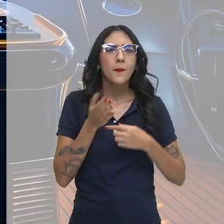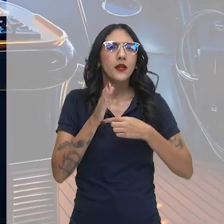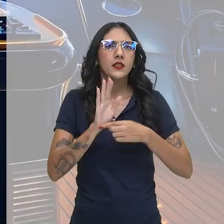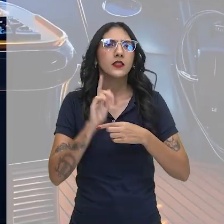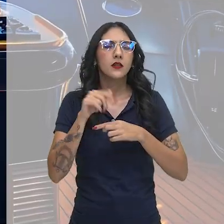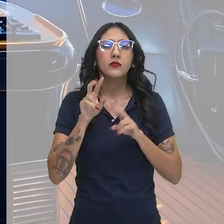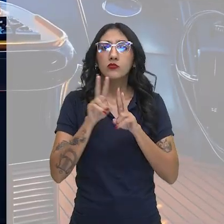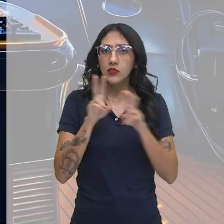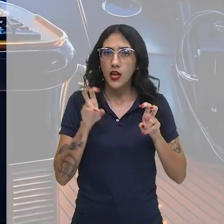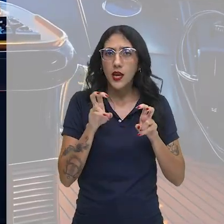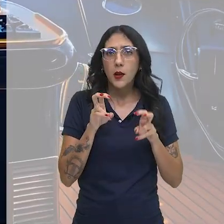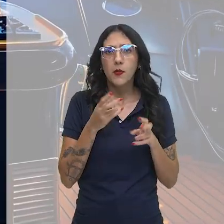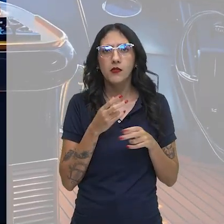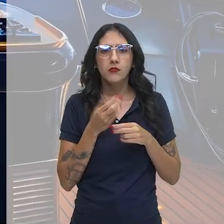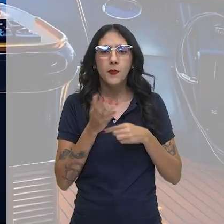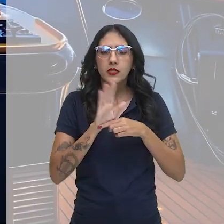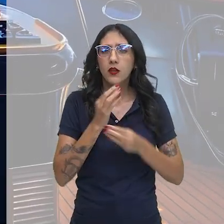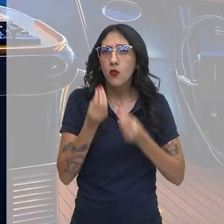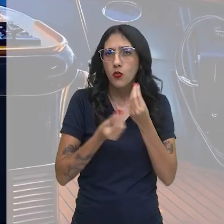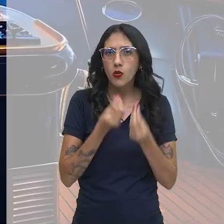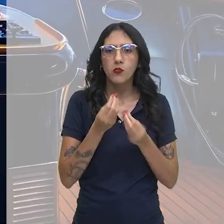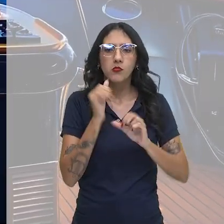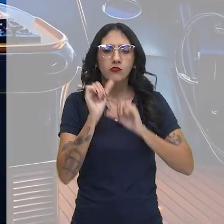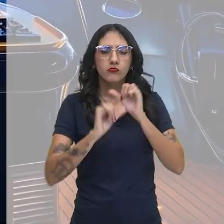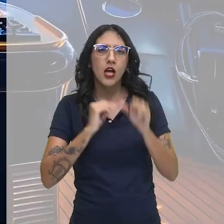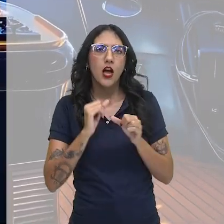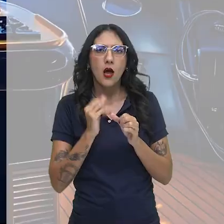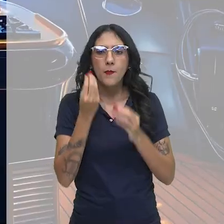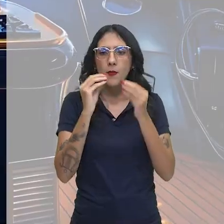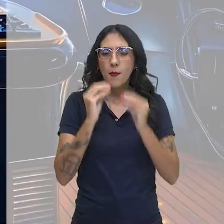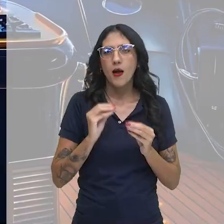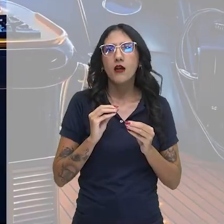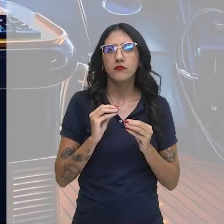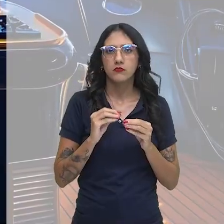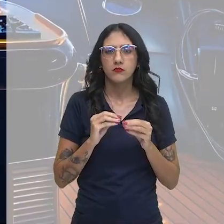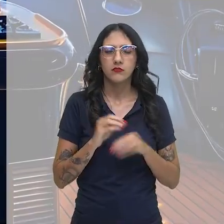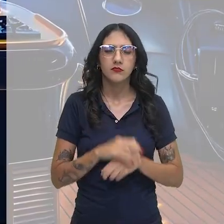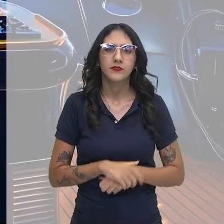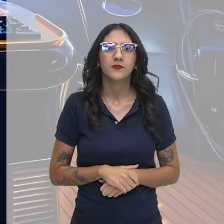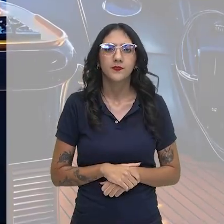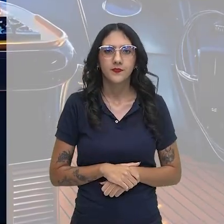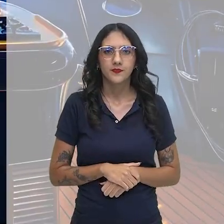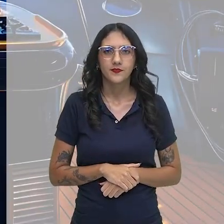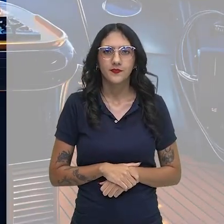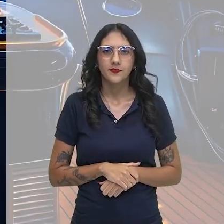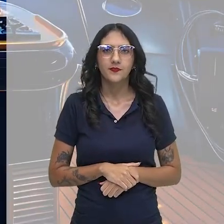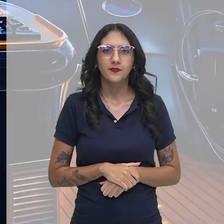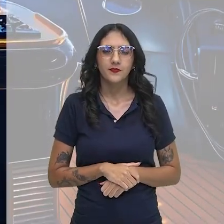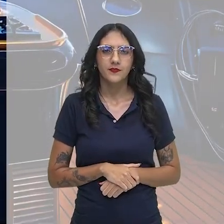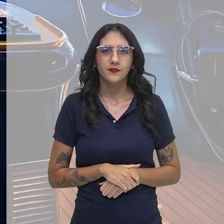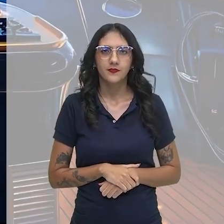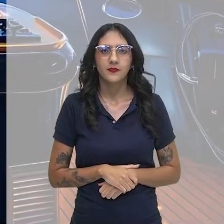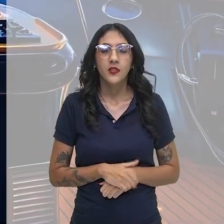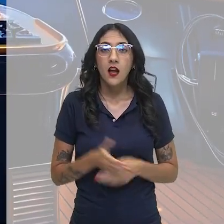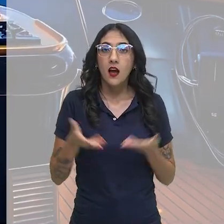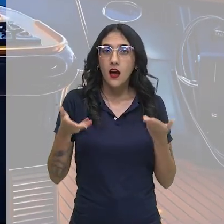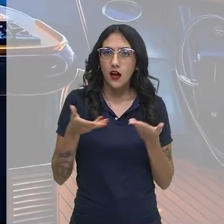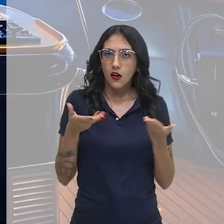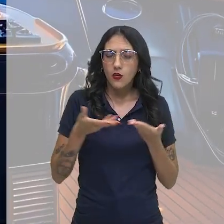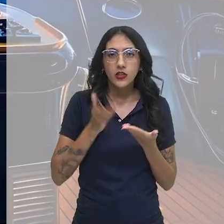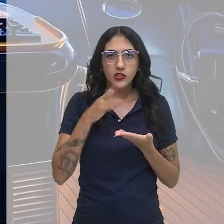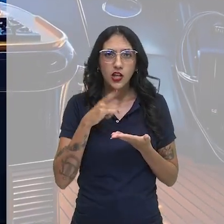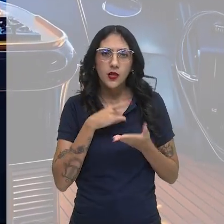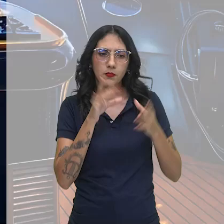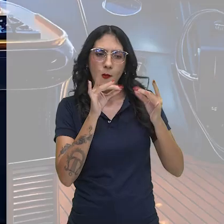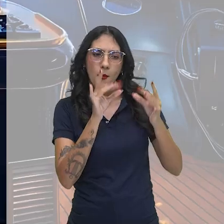aqueles números. Ou, dependendo do que eu peço, eu arredondo. E agora, com base naqueles